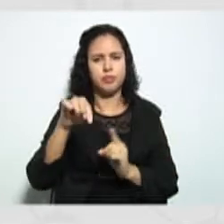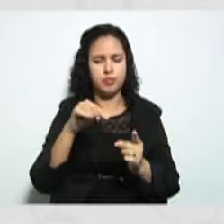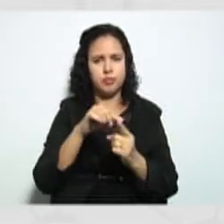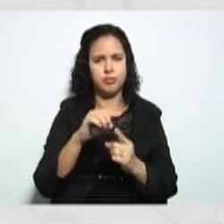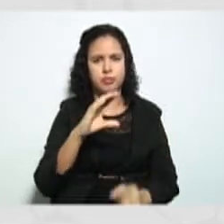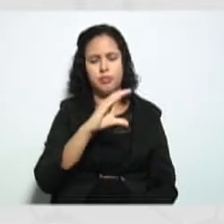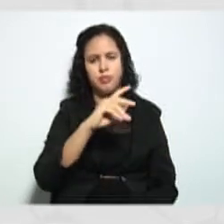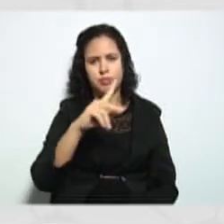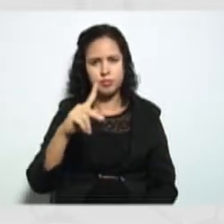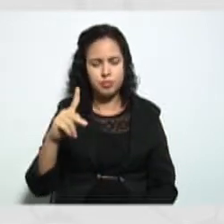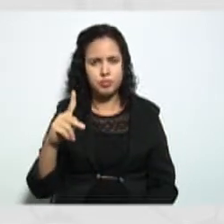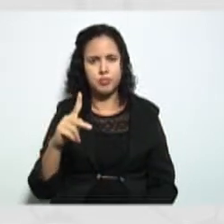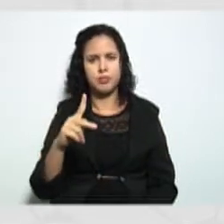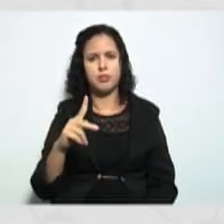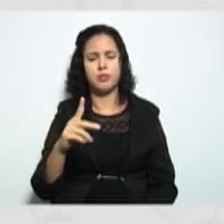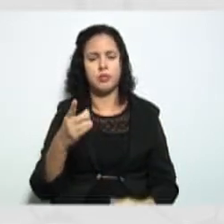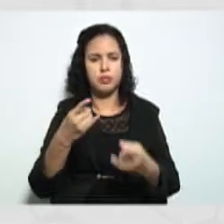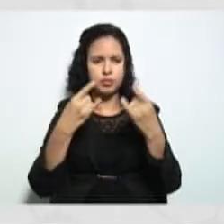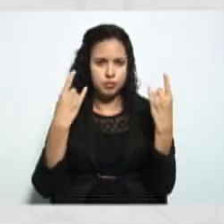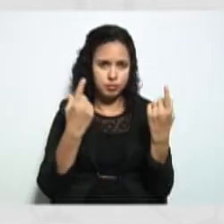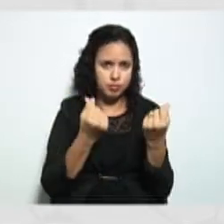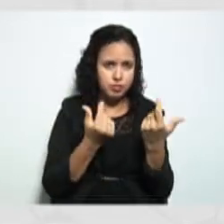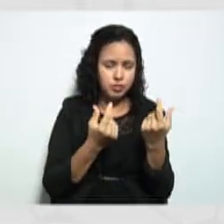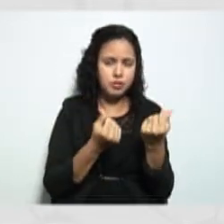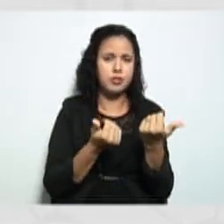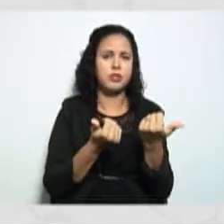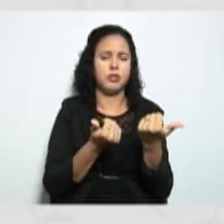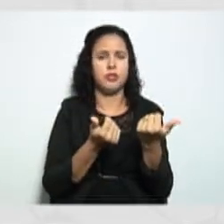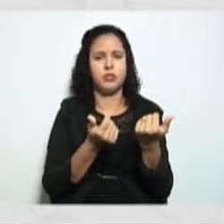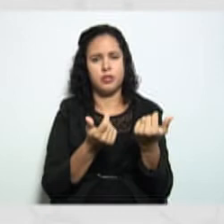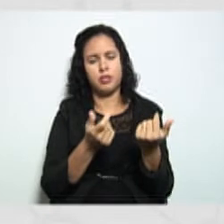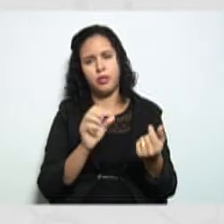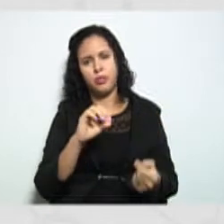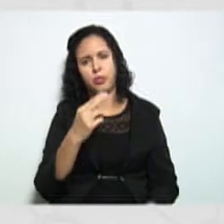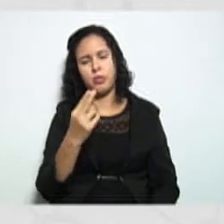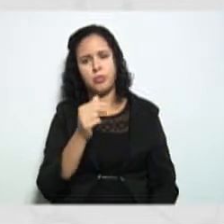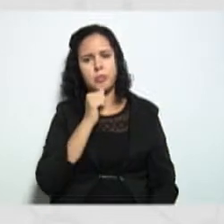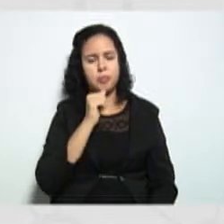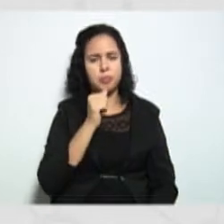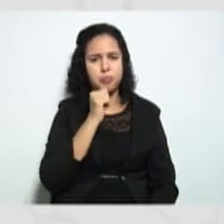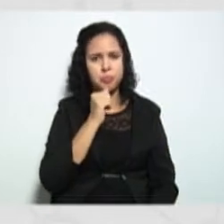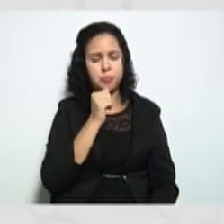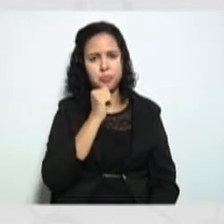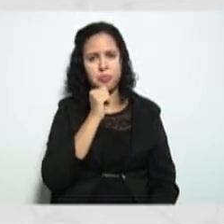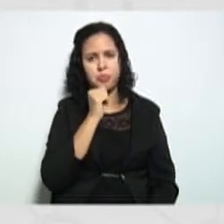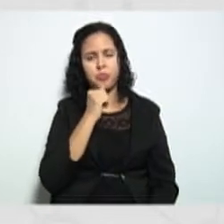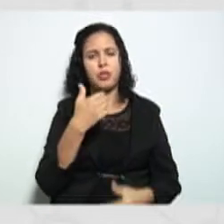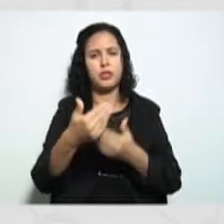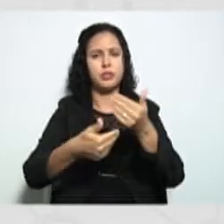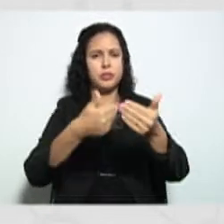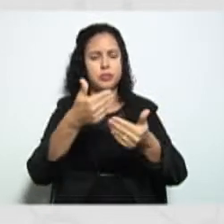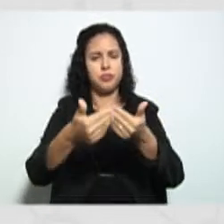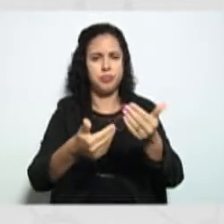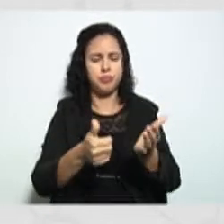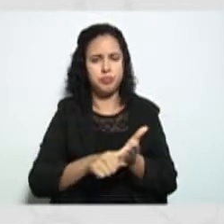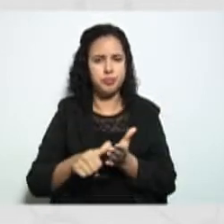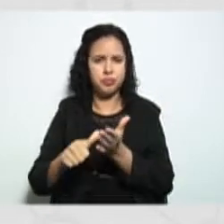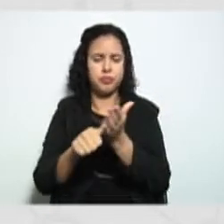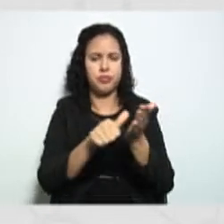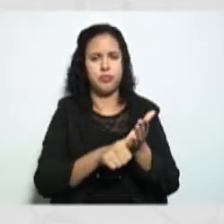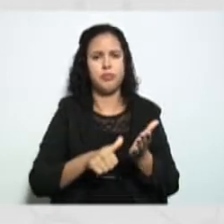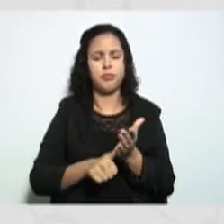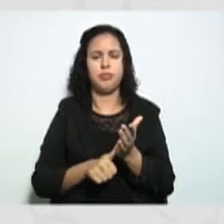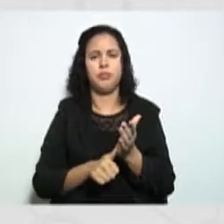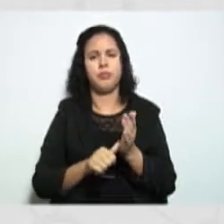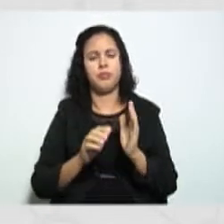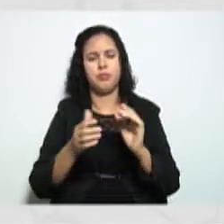questões lucrativas ou não, a atividade da cooperativa deve viabilizar o quê e o que ela tem que desenvolver nos seus associados. A gente pôs isso no comecinho